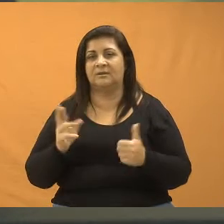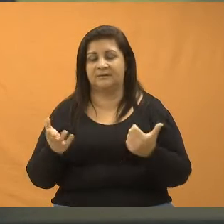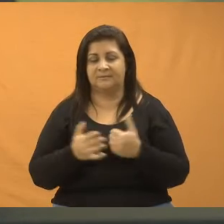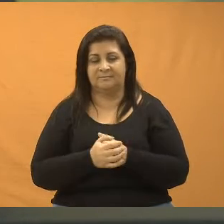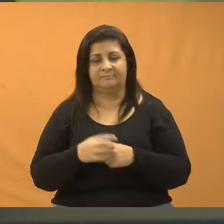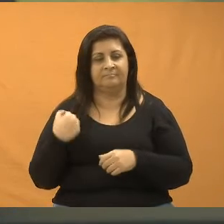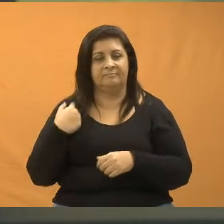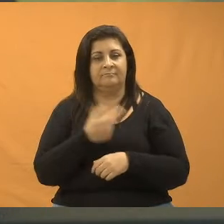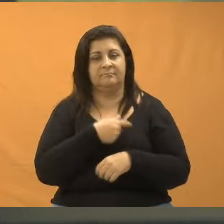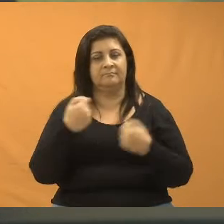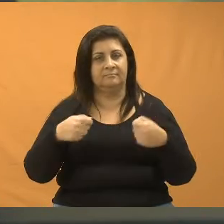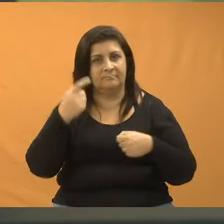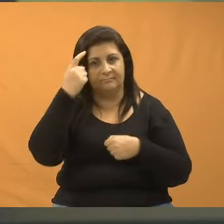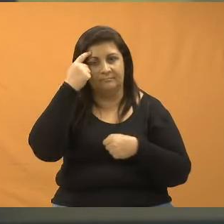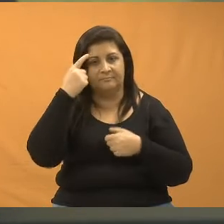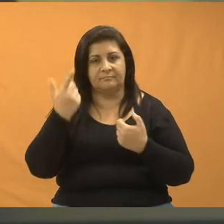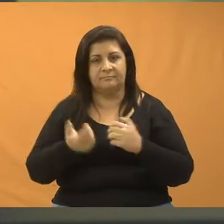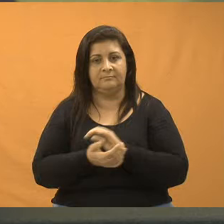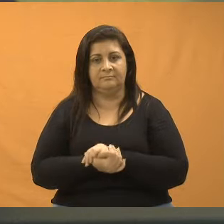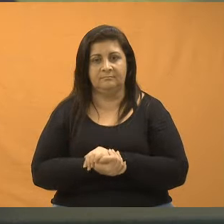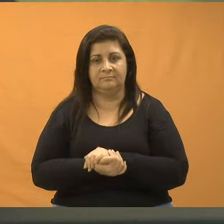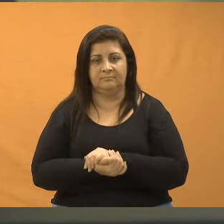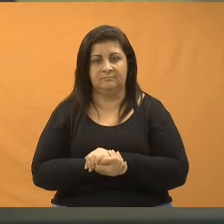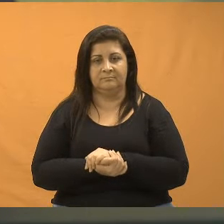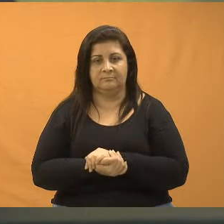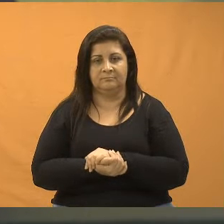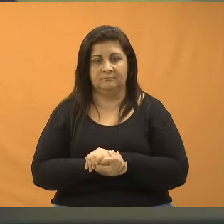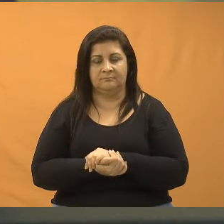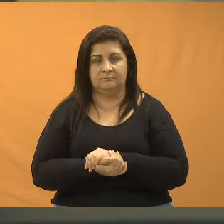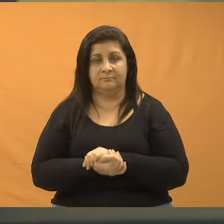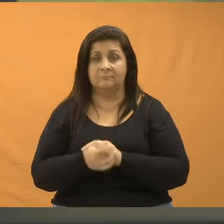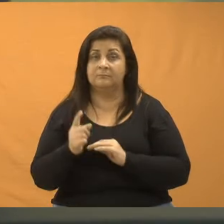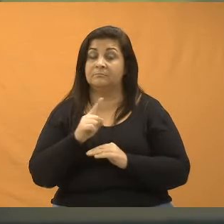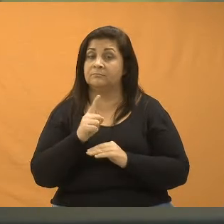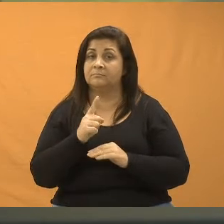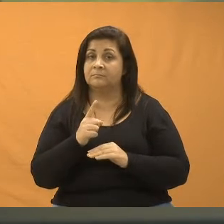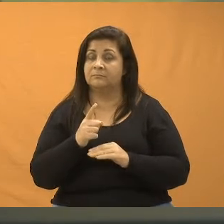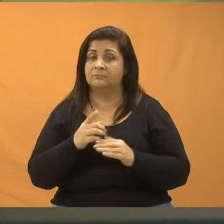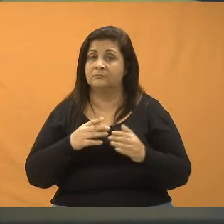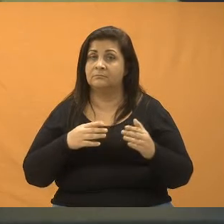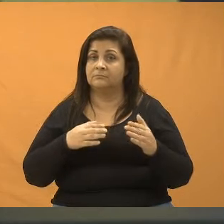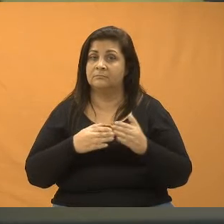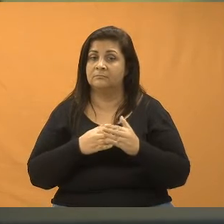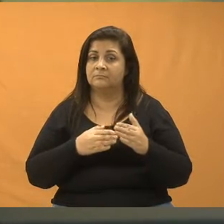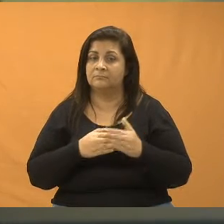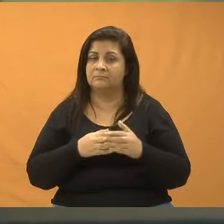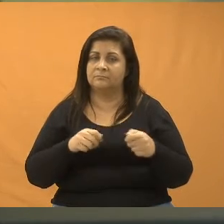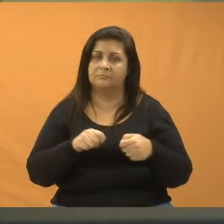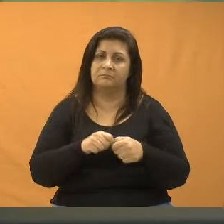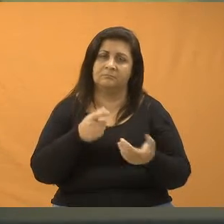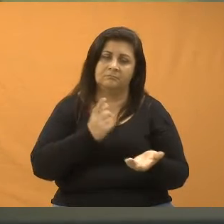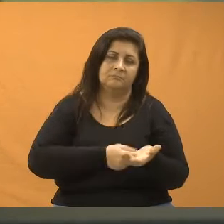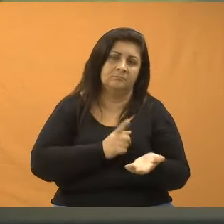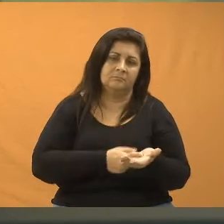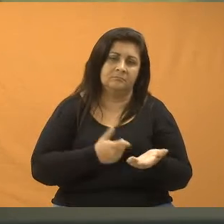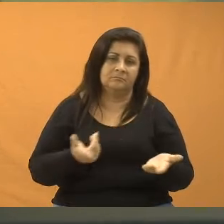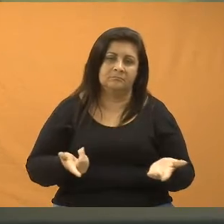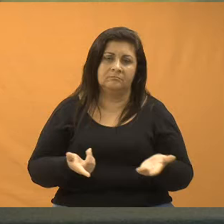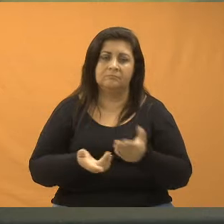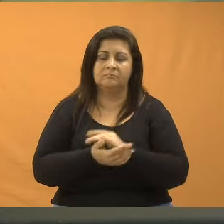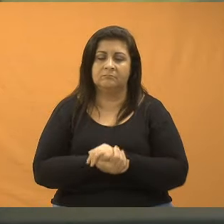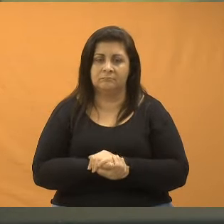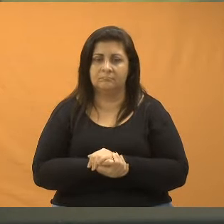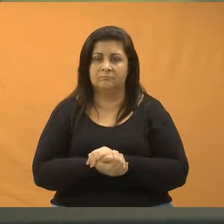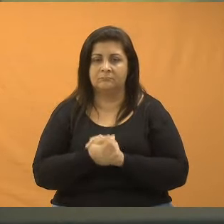levar em consideração isso. Isso não vai impedir da gente fazer um contrato como esse,